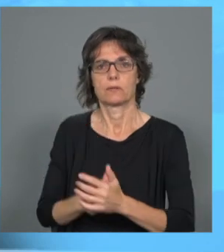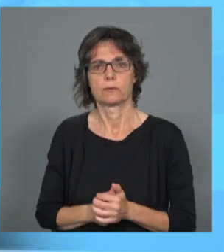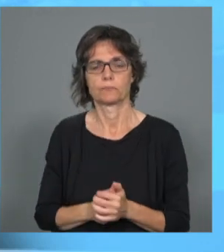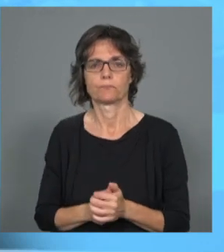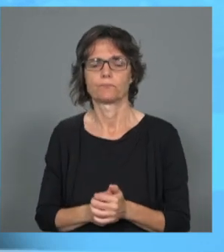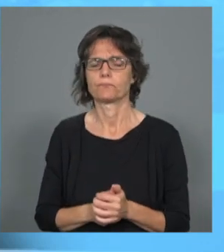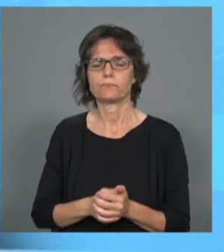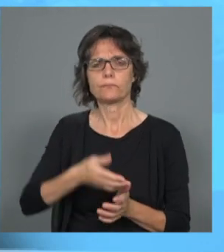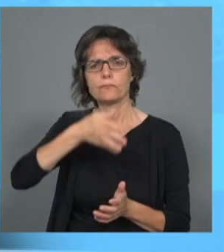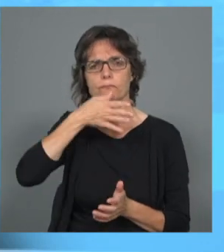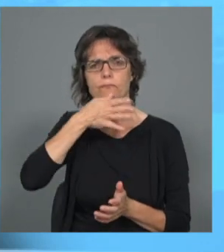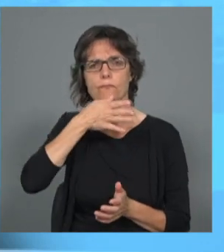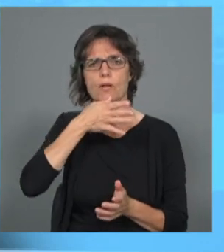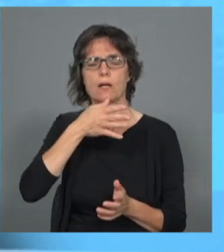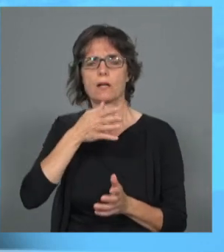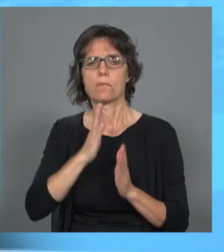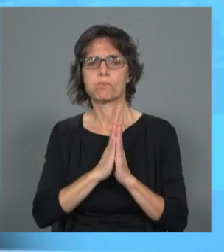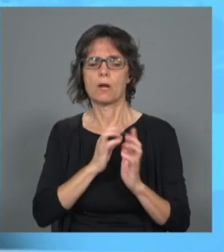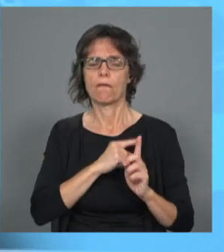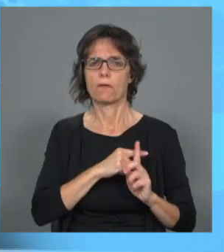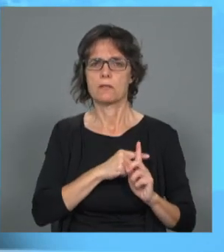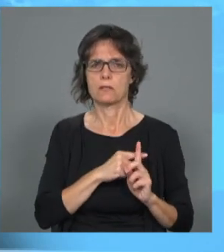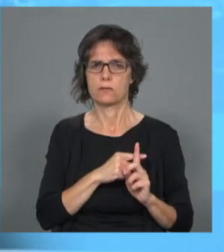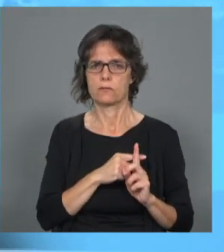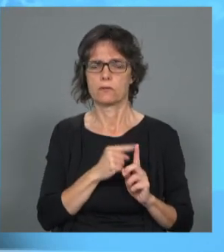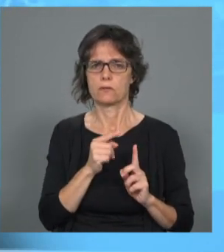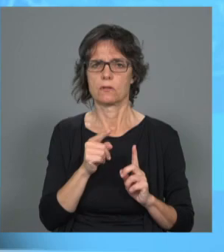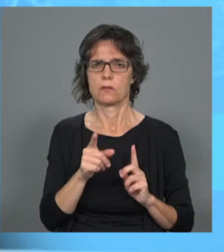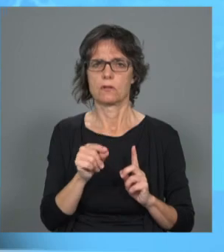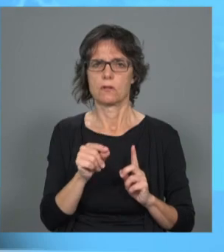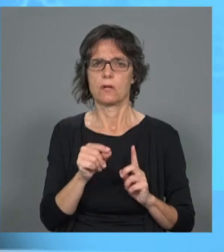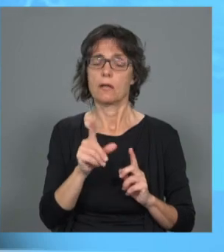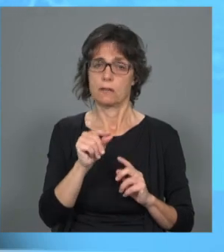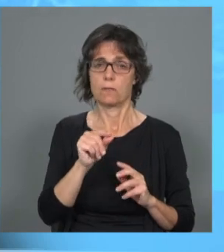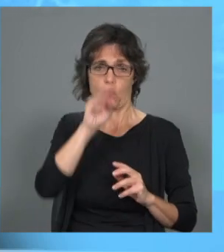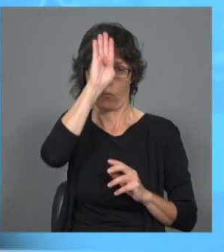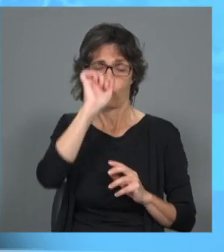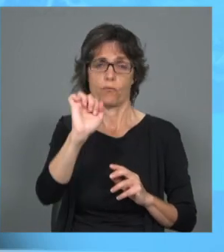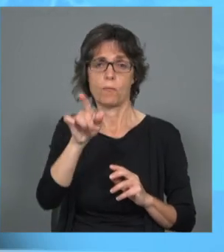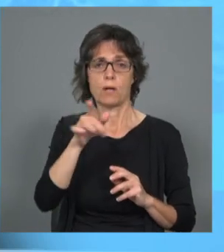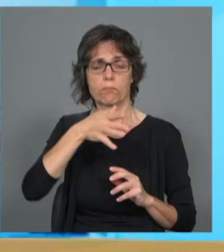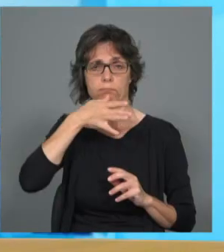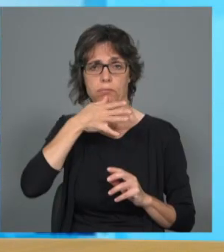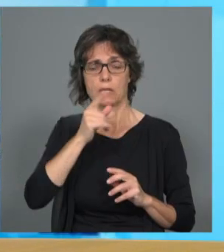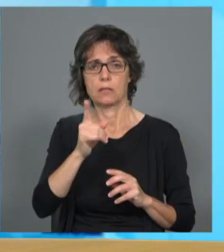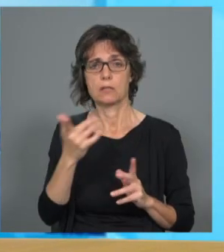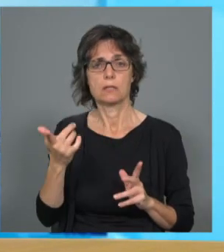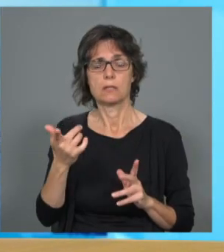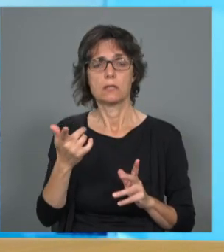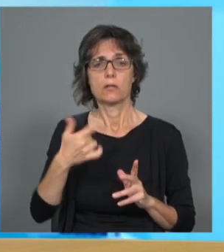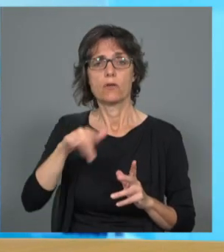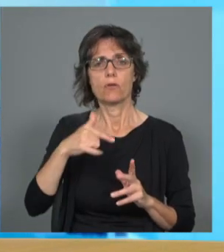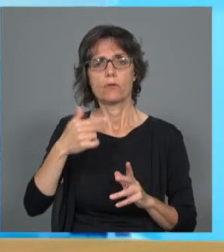Francisco. Escutar com o ouvido do coração. Na realidade, o ano passado era o ir e ver, não era? O sair, o gastar a sola do